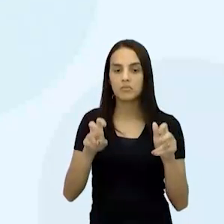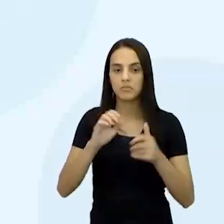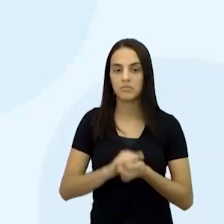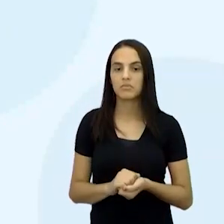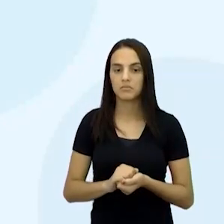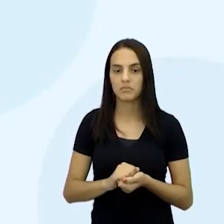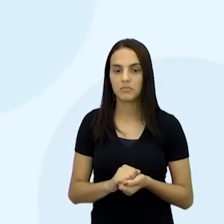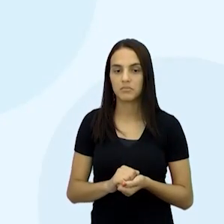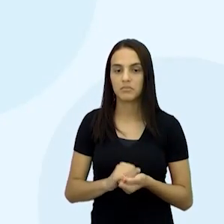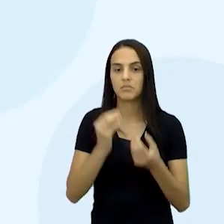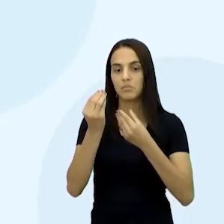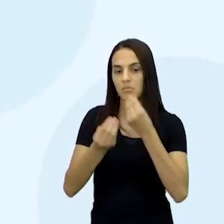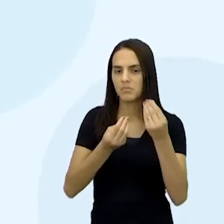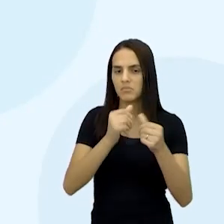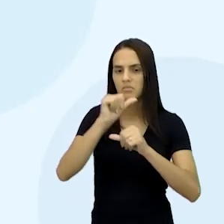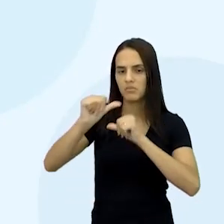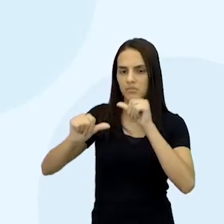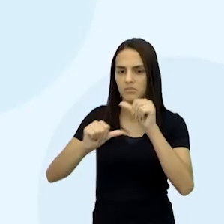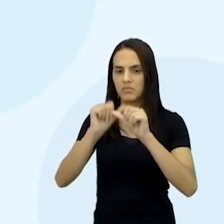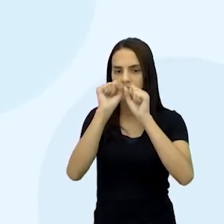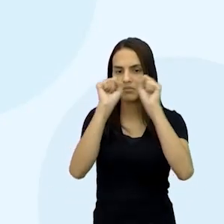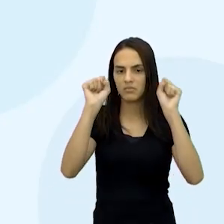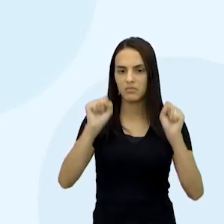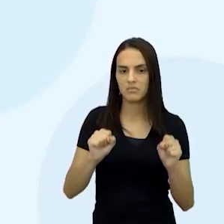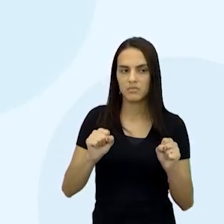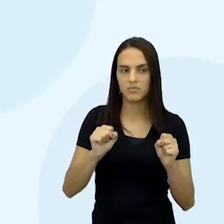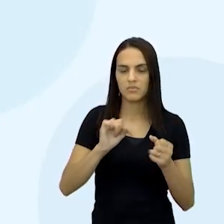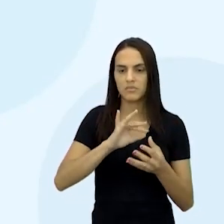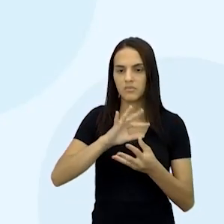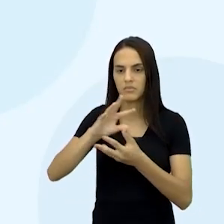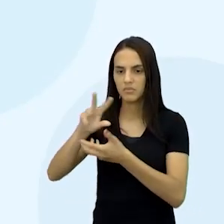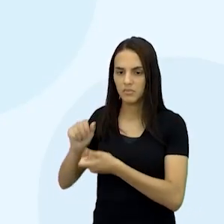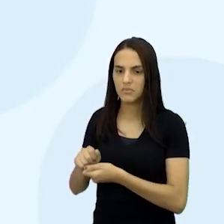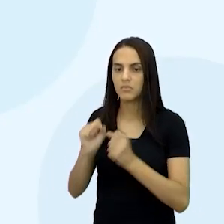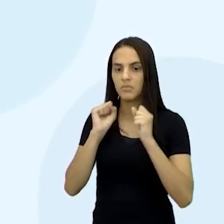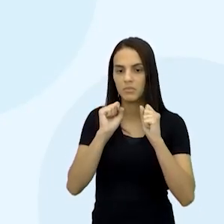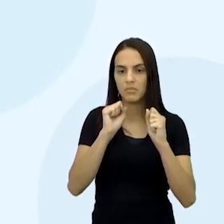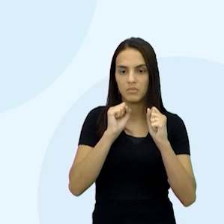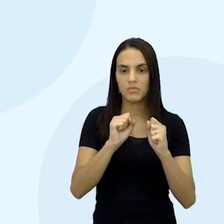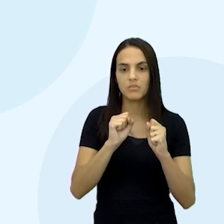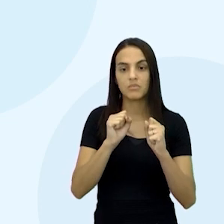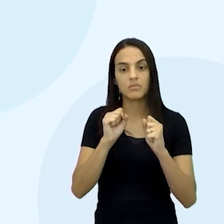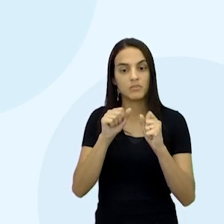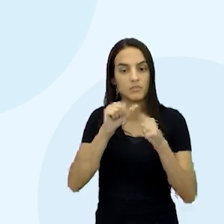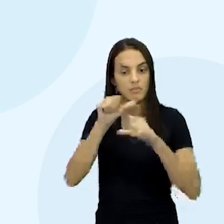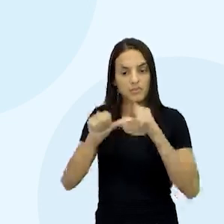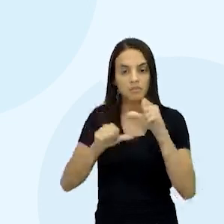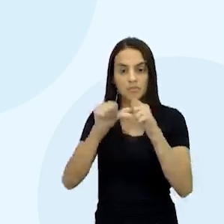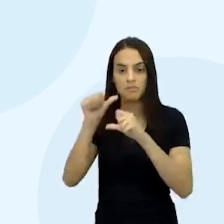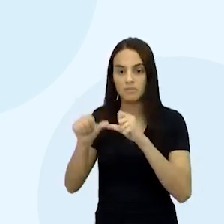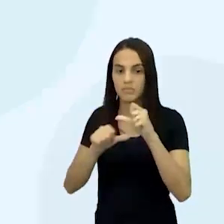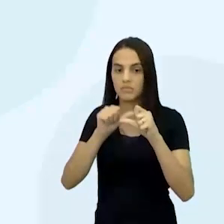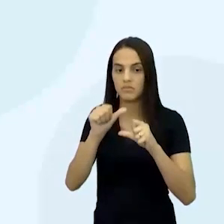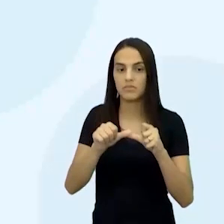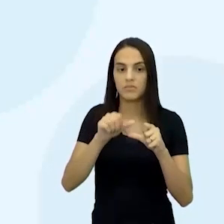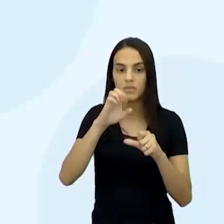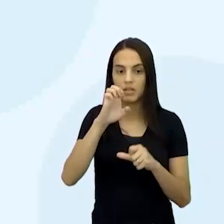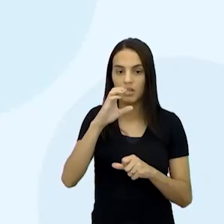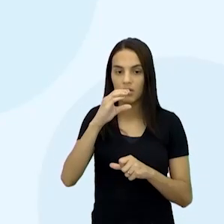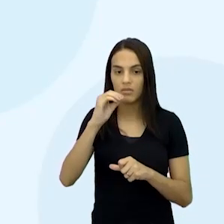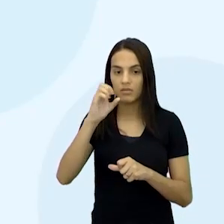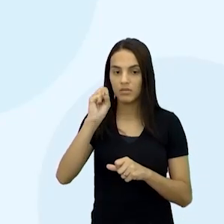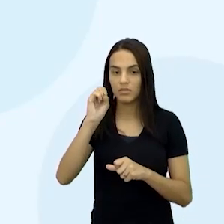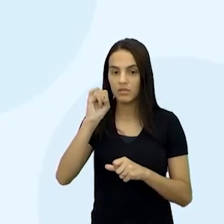discutindo a seguinte questão: como as mudanças nos sistemas terrestres podem provocar alterações